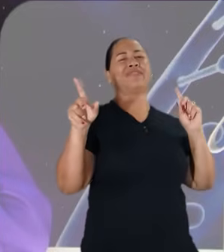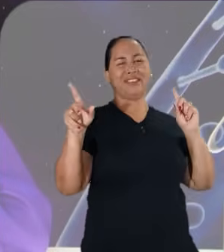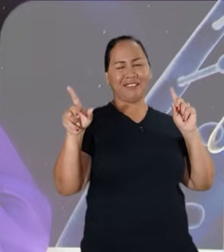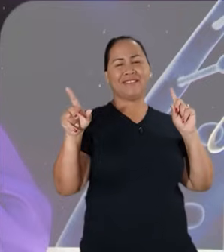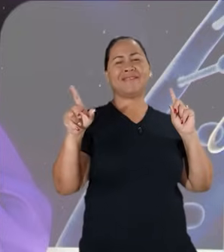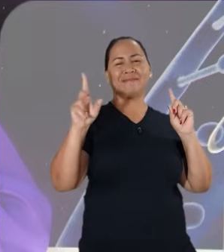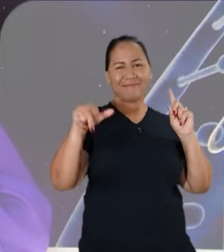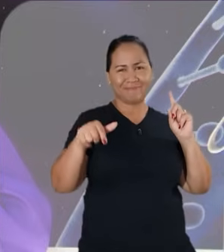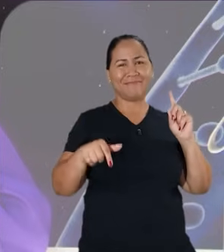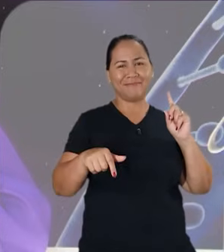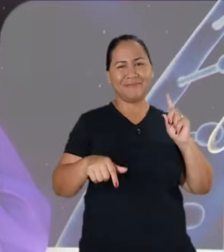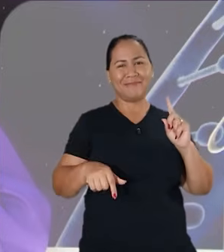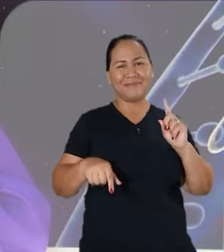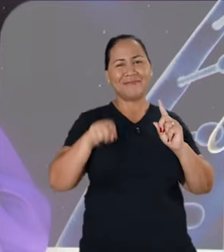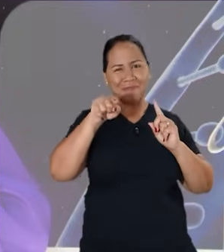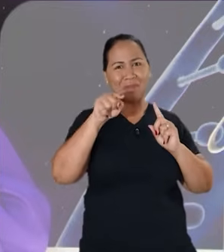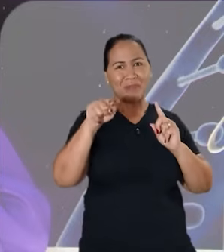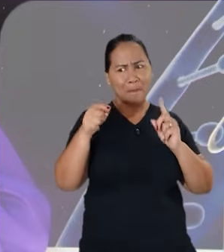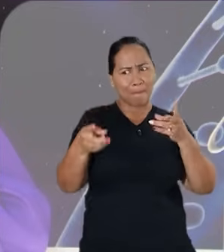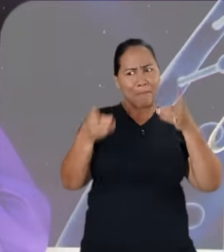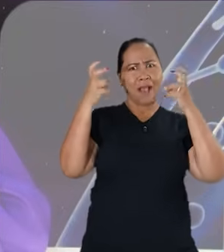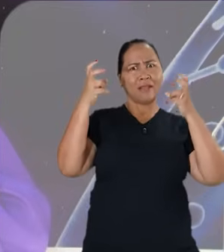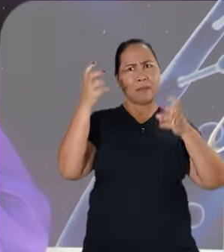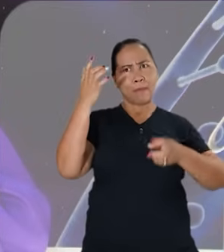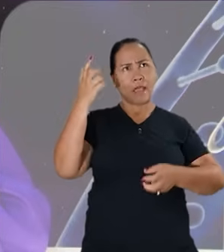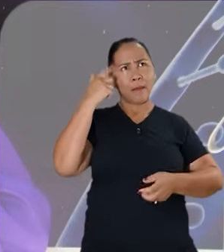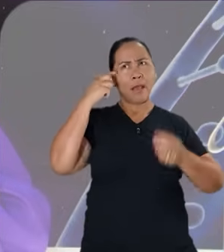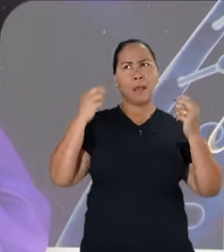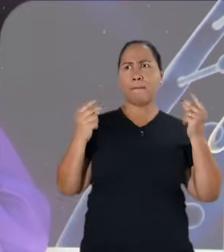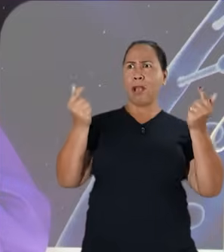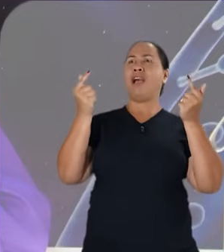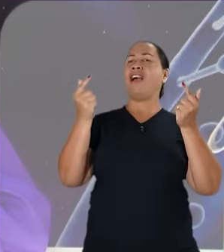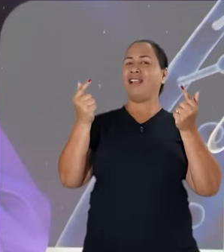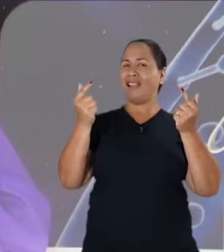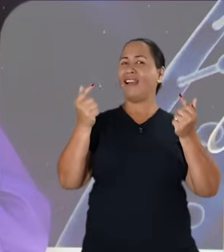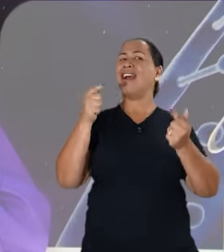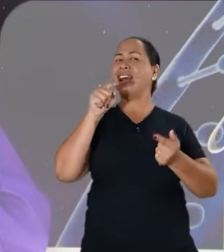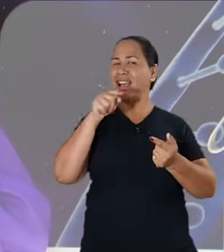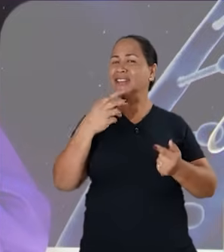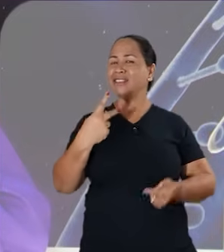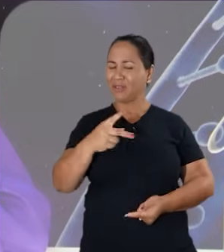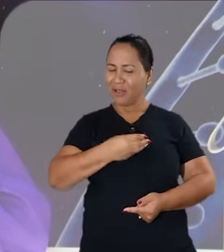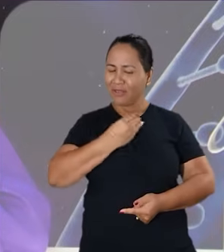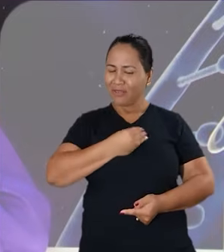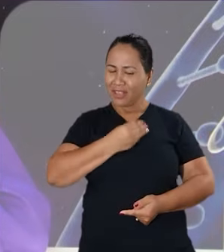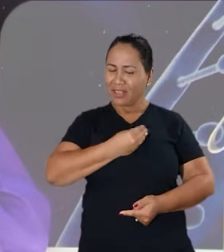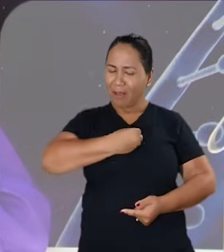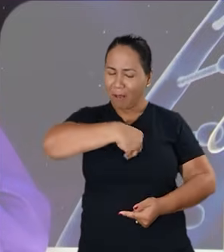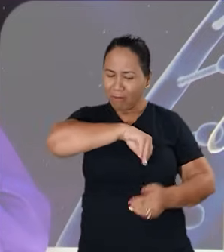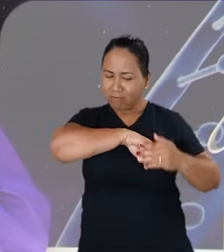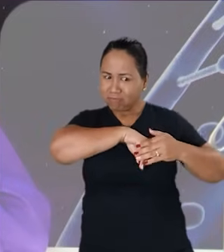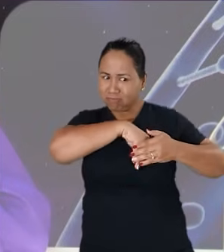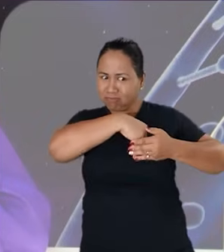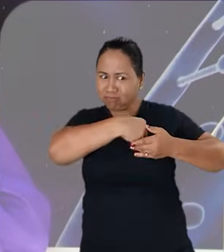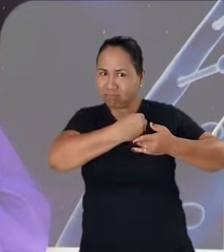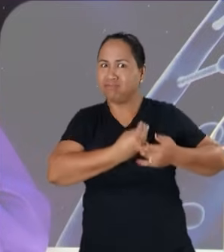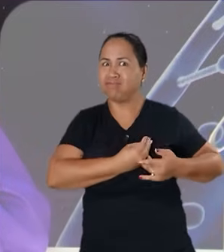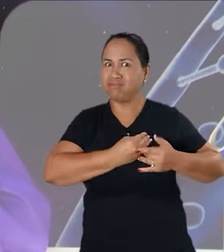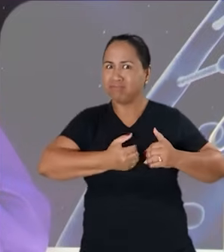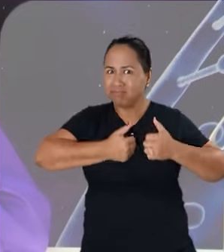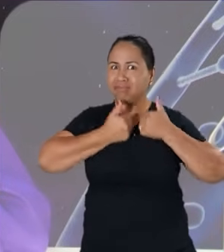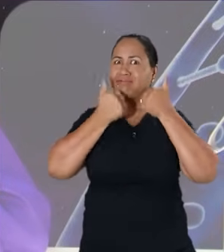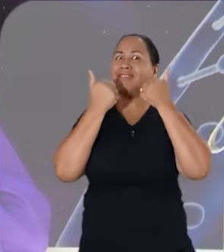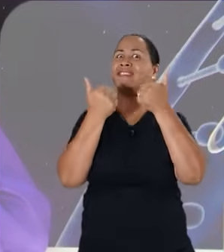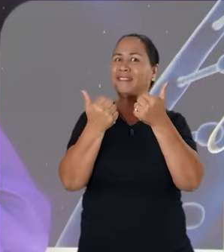que dá significado à vida humana, a prosperidade será tua amiga. A